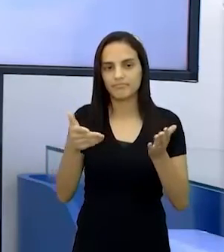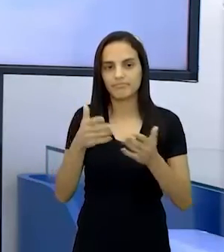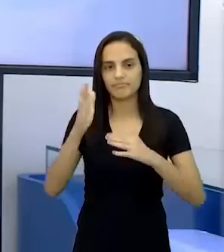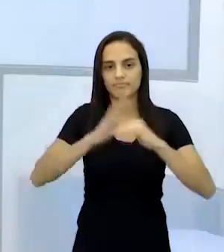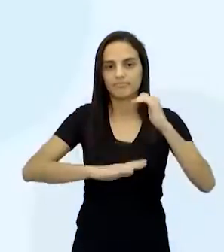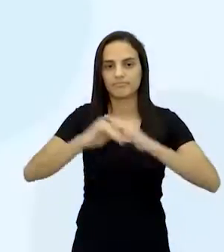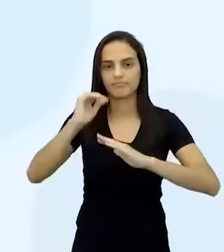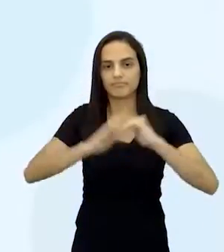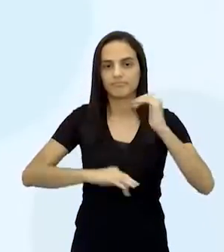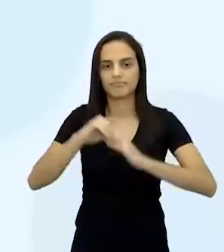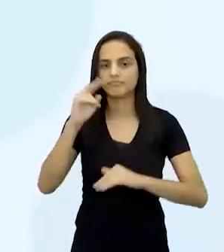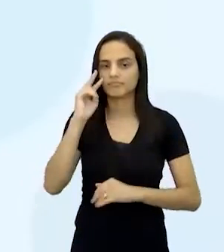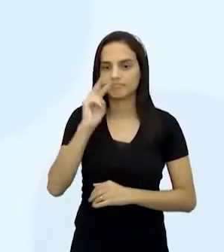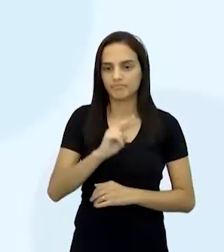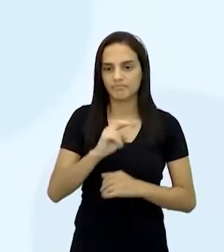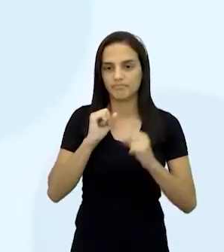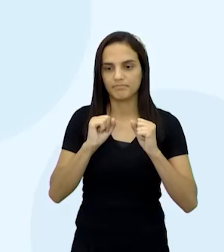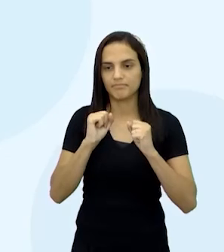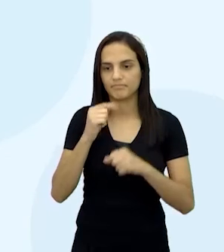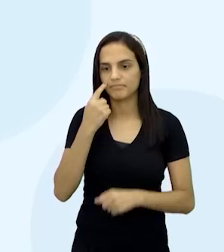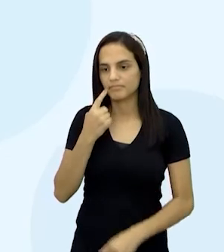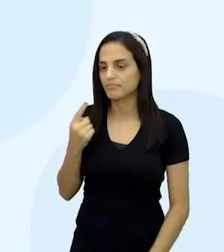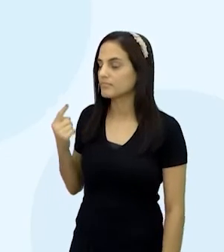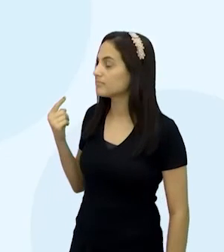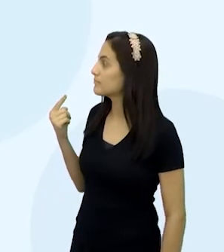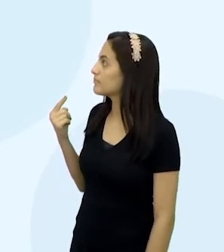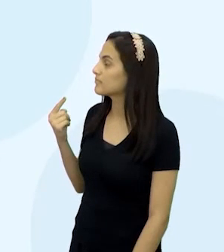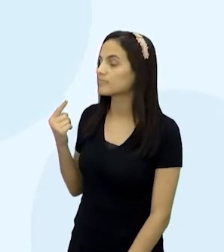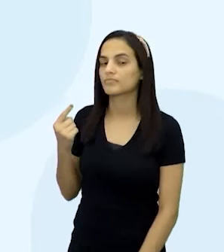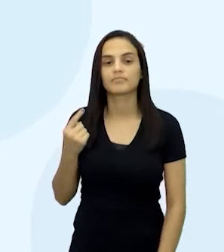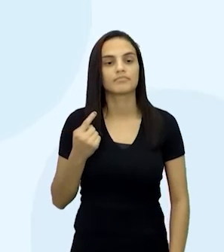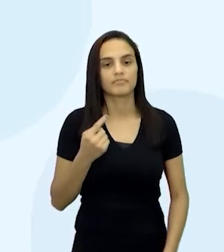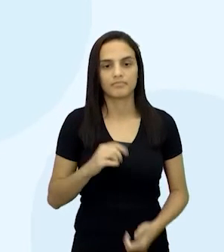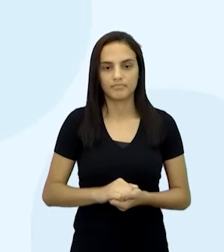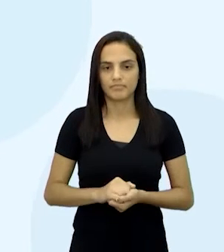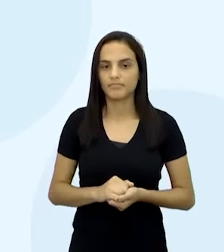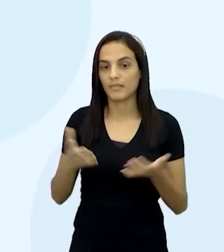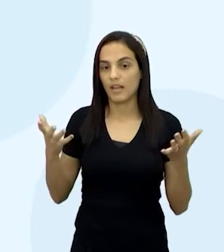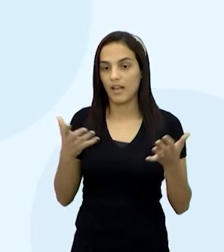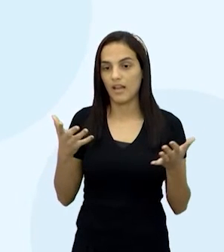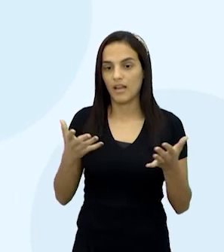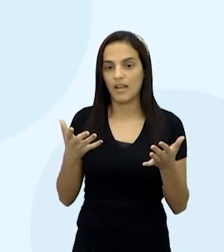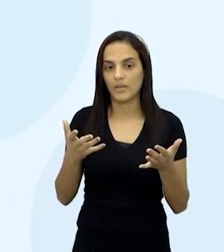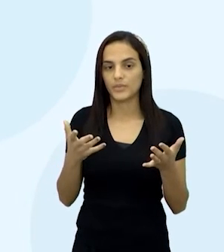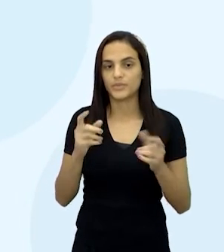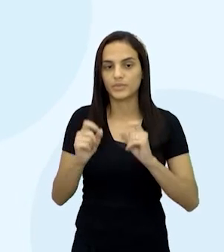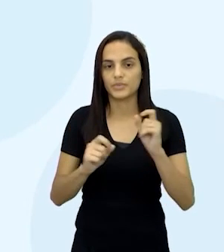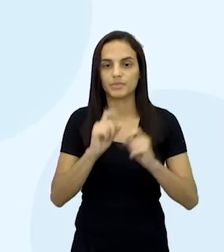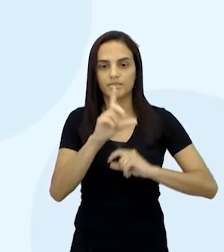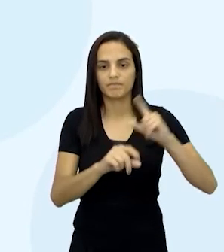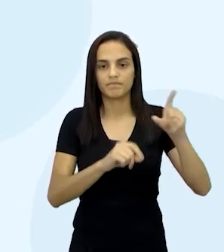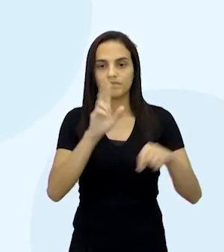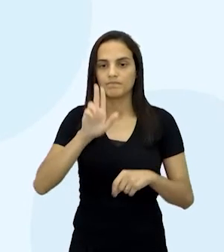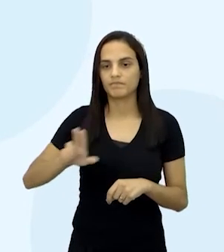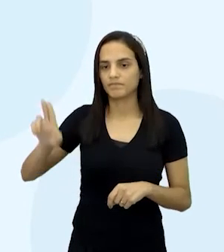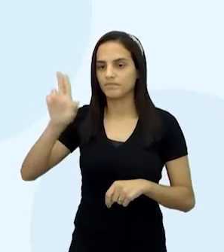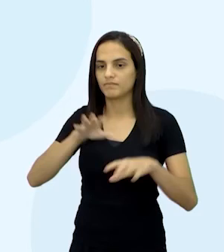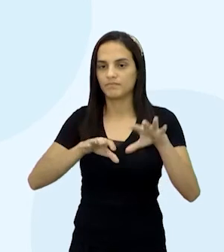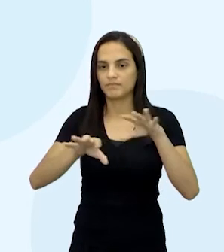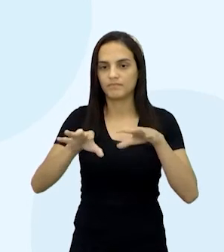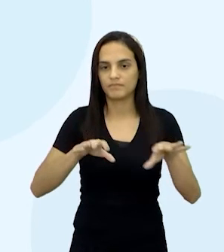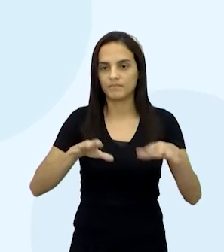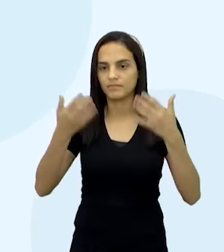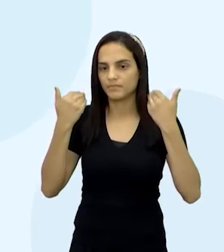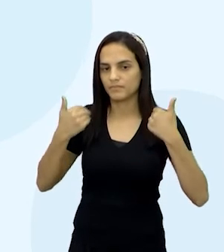habilidade pra gente, professor? Claro, Mauro? com certeza. A habilidade do currículo paulista da aula de hoje: selecionar e utilizar